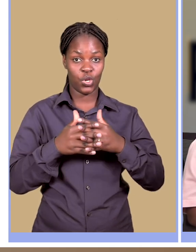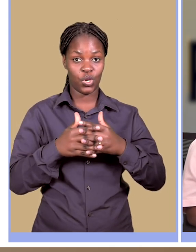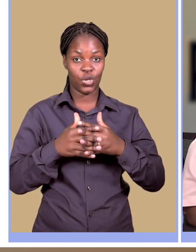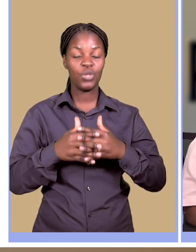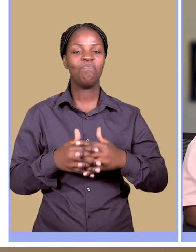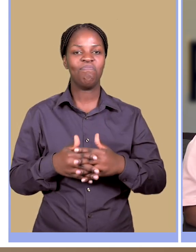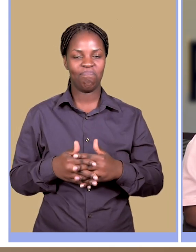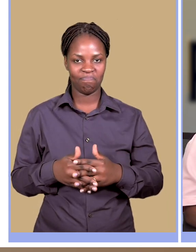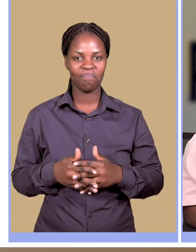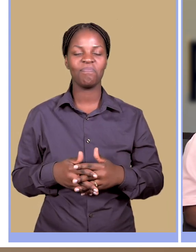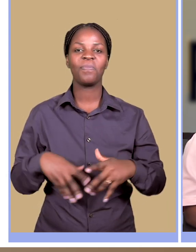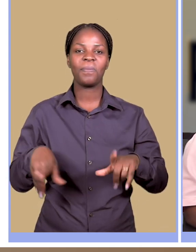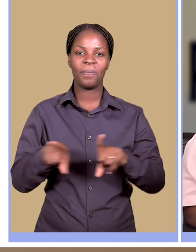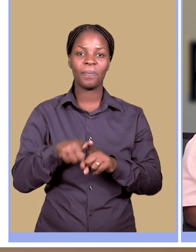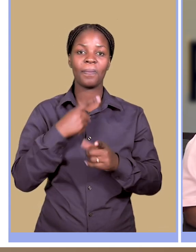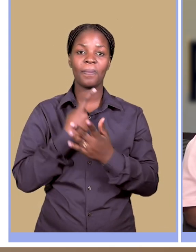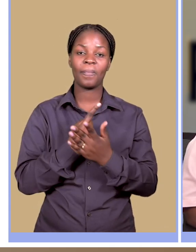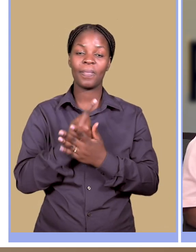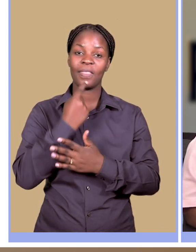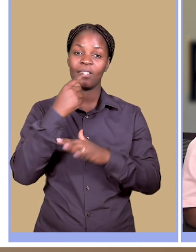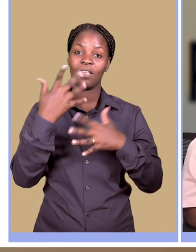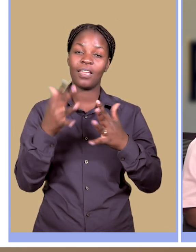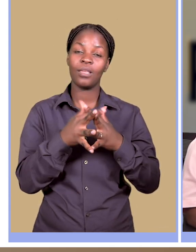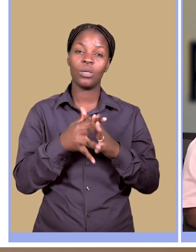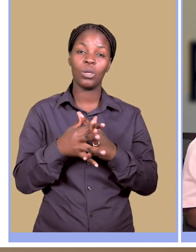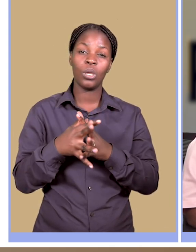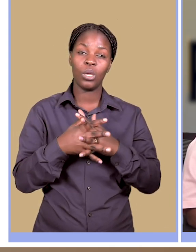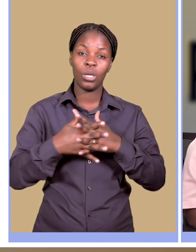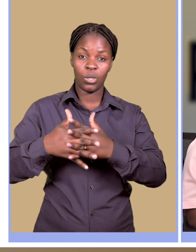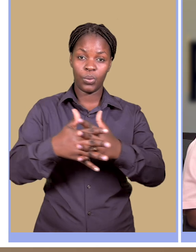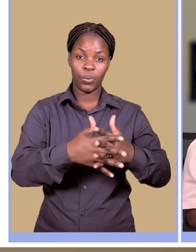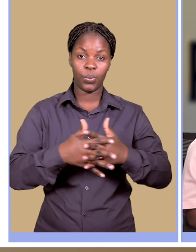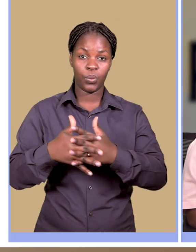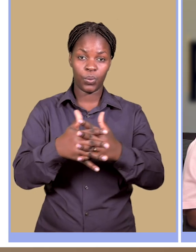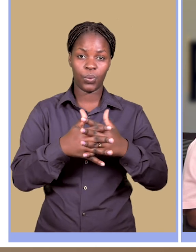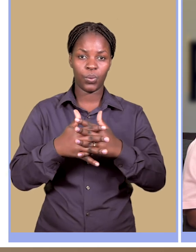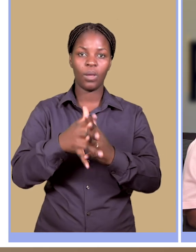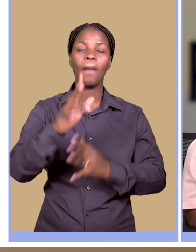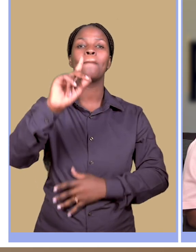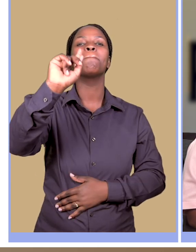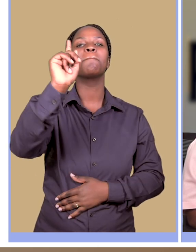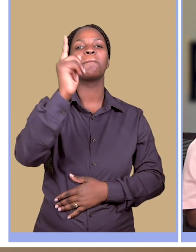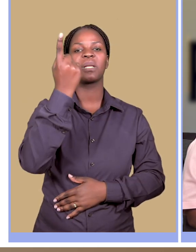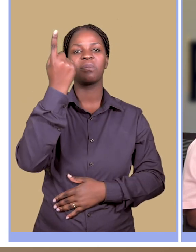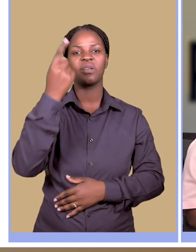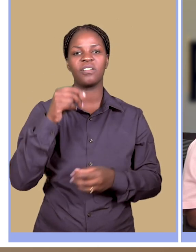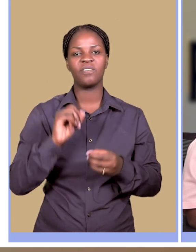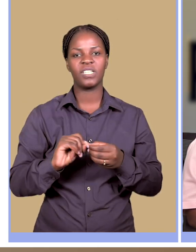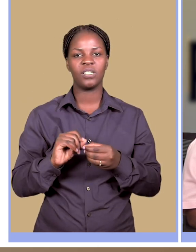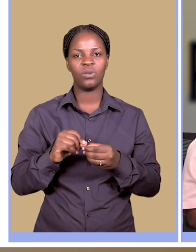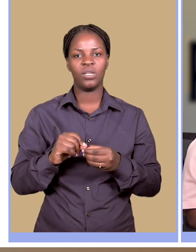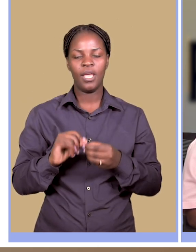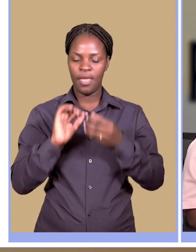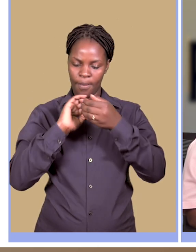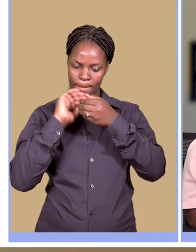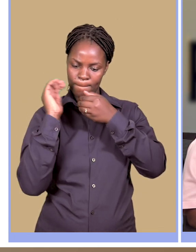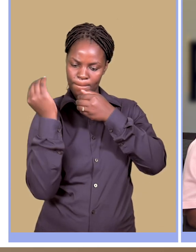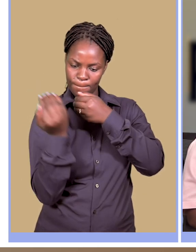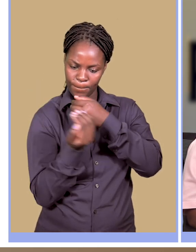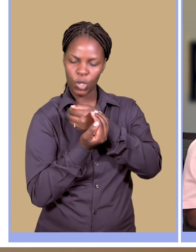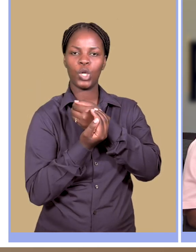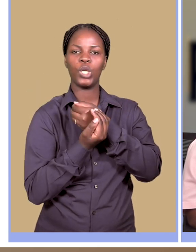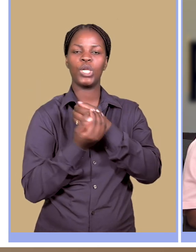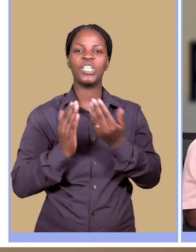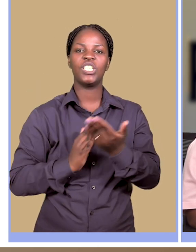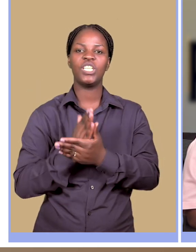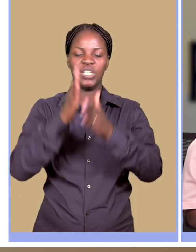dos Estados Unidos, que é importante referir que os Estados Unidos são um país pioneiro na questão da defesa